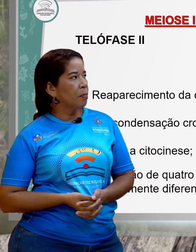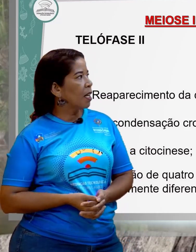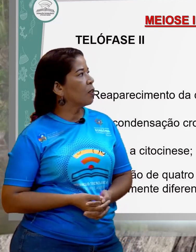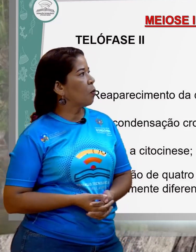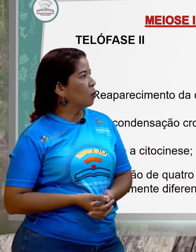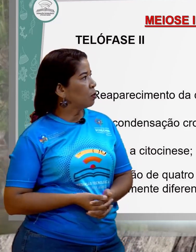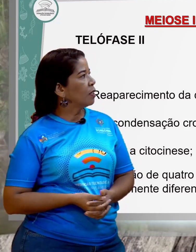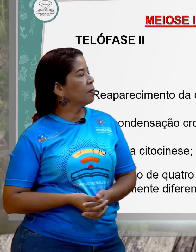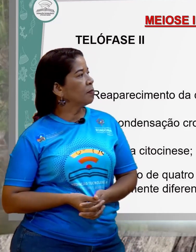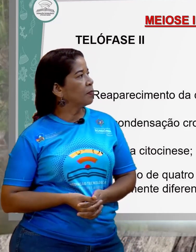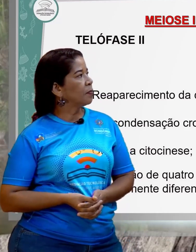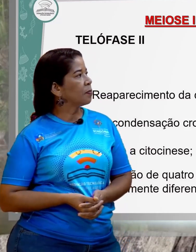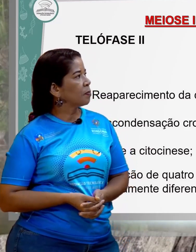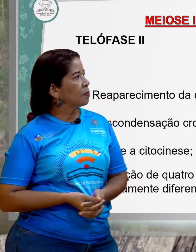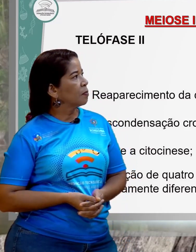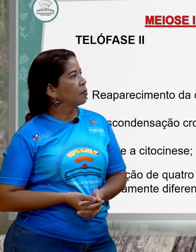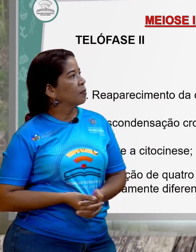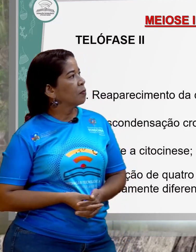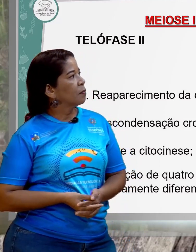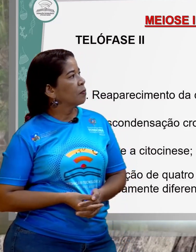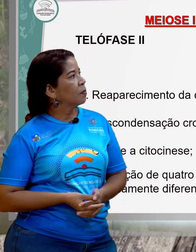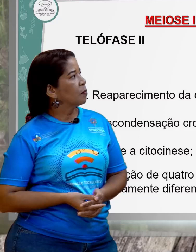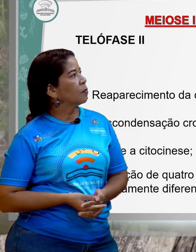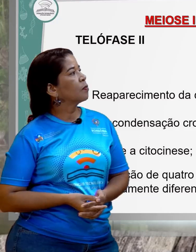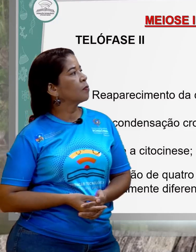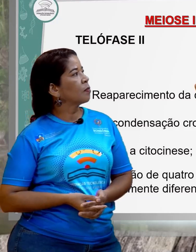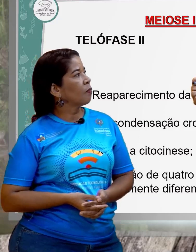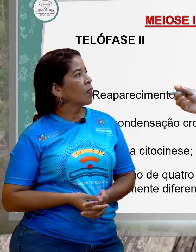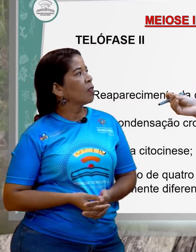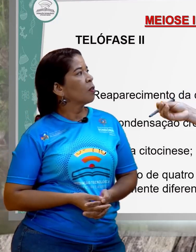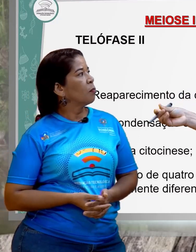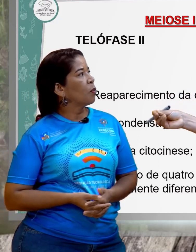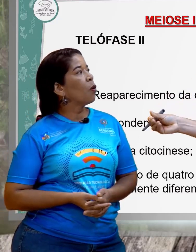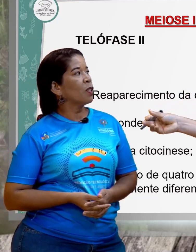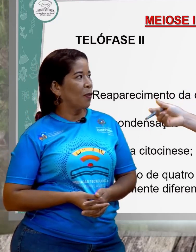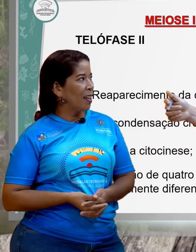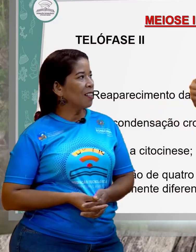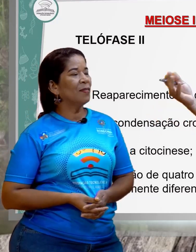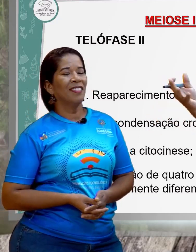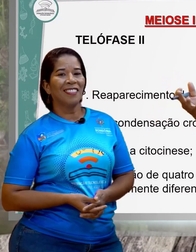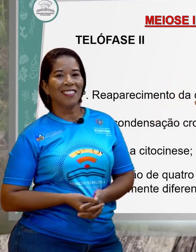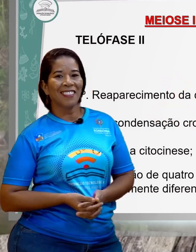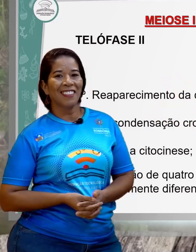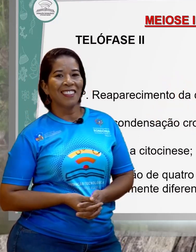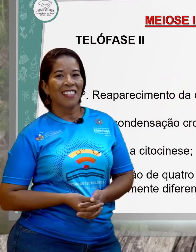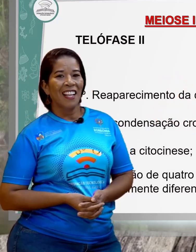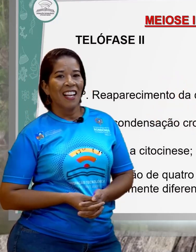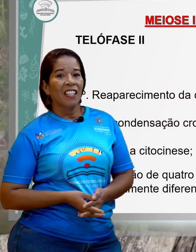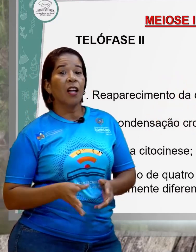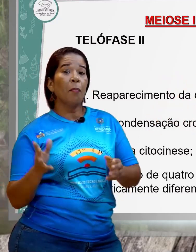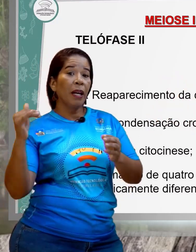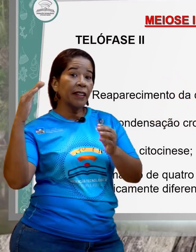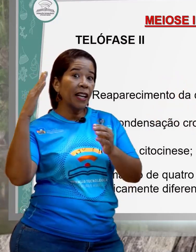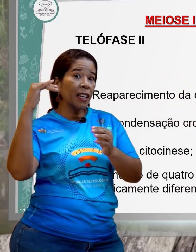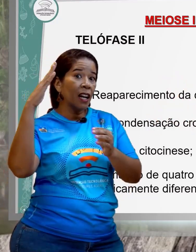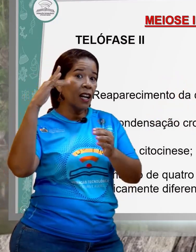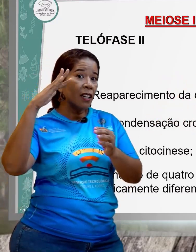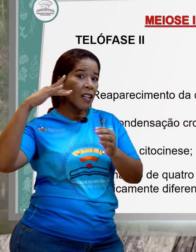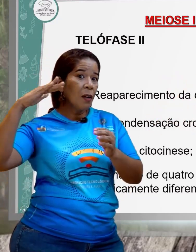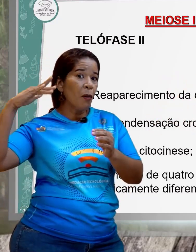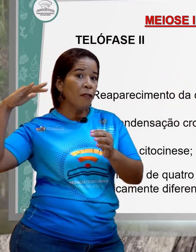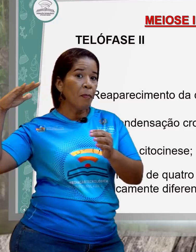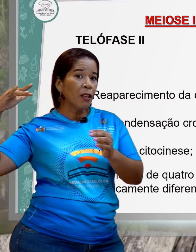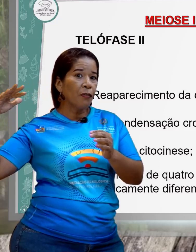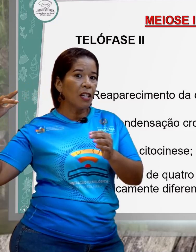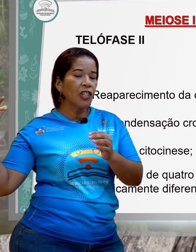caso das briófitas, né? Para levar o anterozoide para o outro... Oosfera, né? Que você falou. Também tem